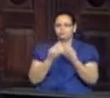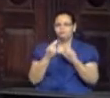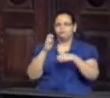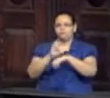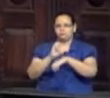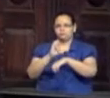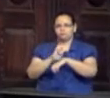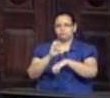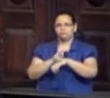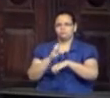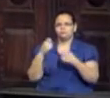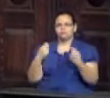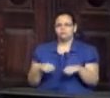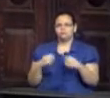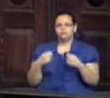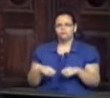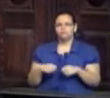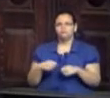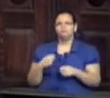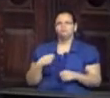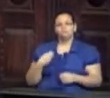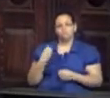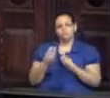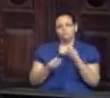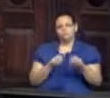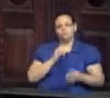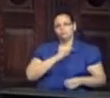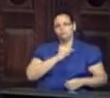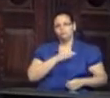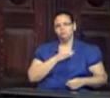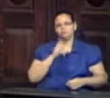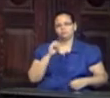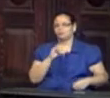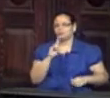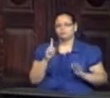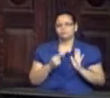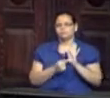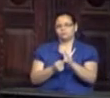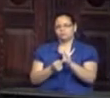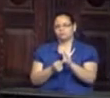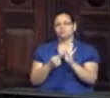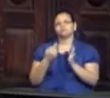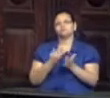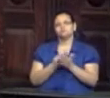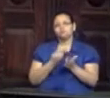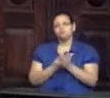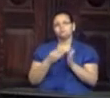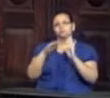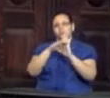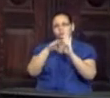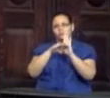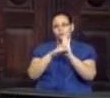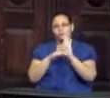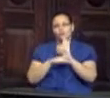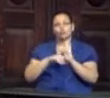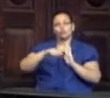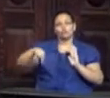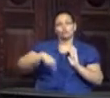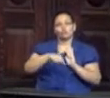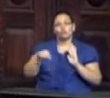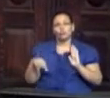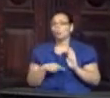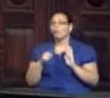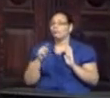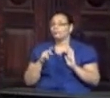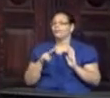Estado precisa dar transparência aos incentivos fiscais e, se não apresentar os estudos que estou cobrando, nós abriremos